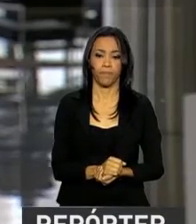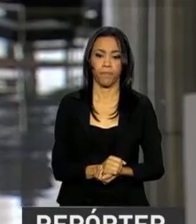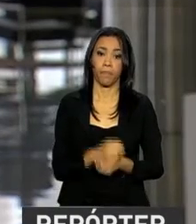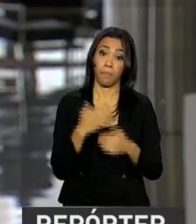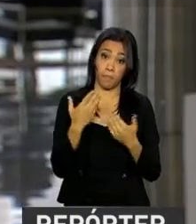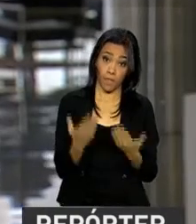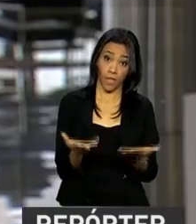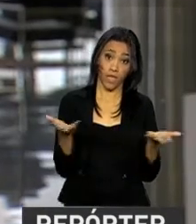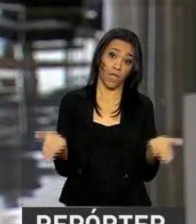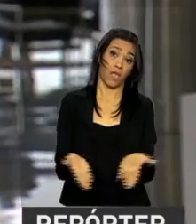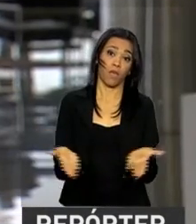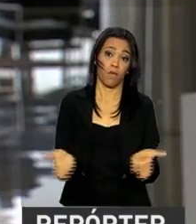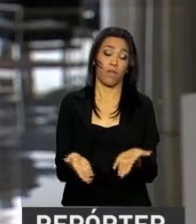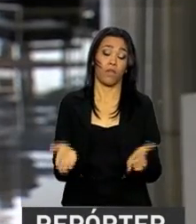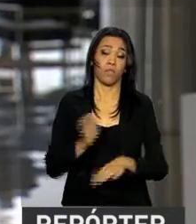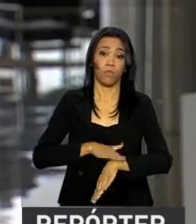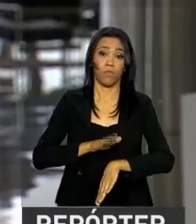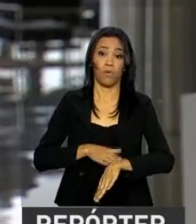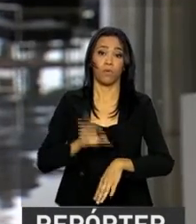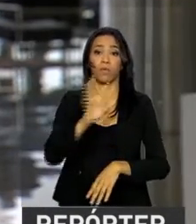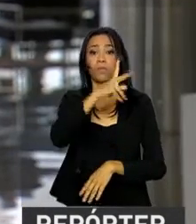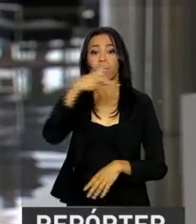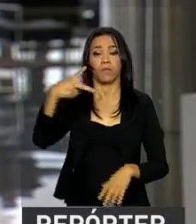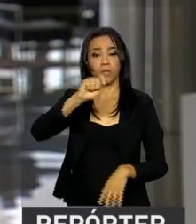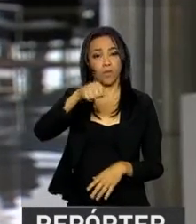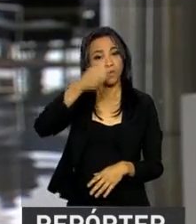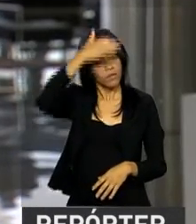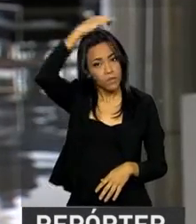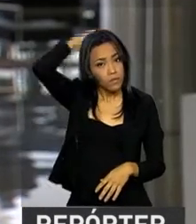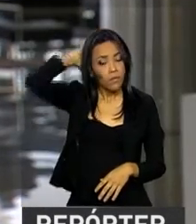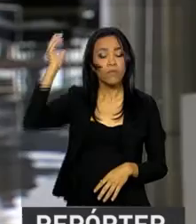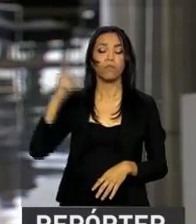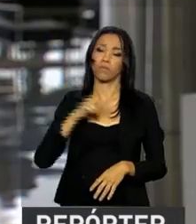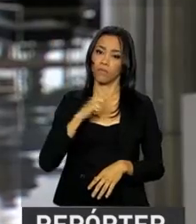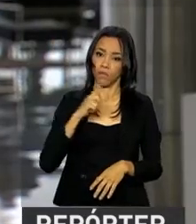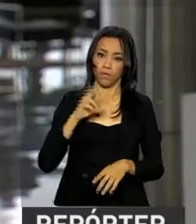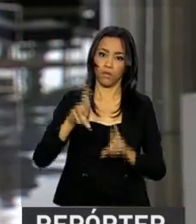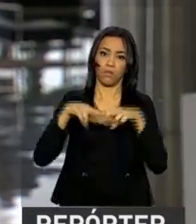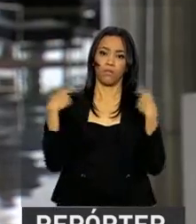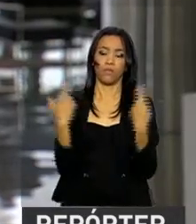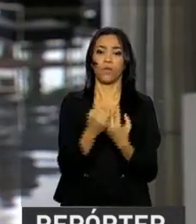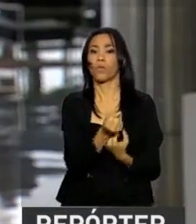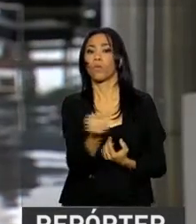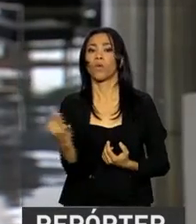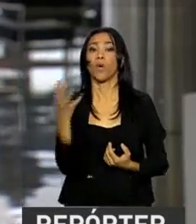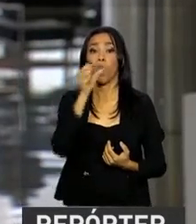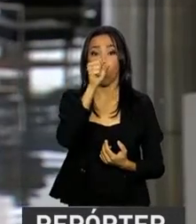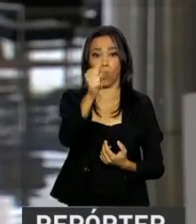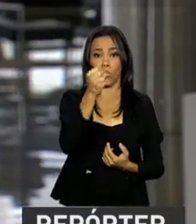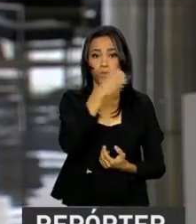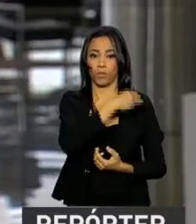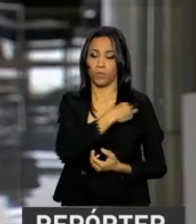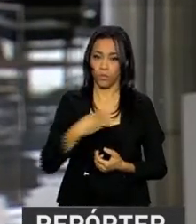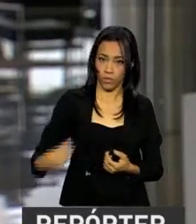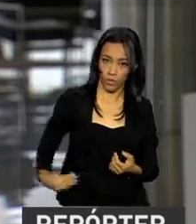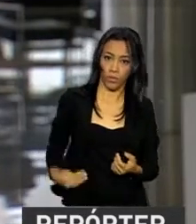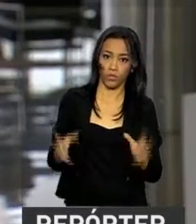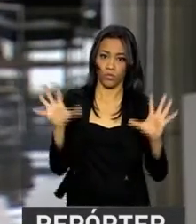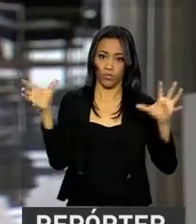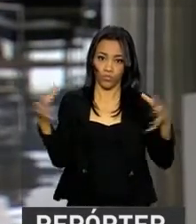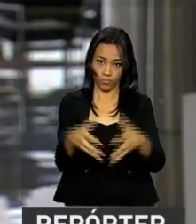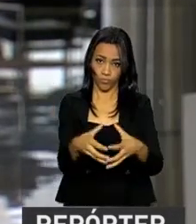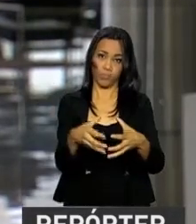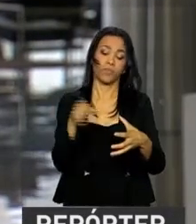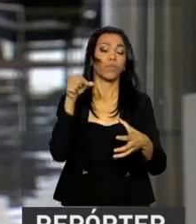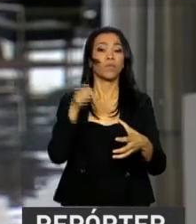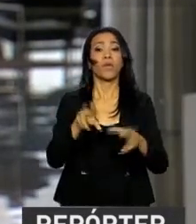E Renata, agora nesse momento, o presidente em exercício, Michel Temer, está reunido com os 8 ministros do núcleo institucional do governo. Estão